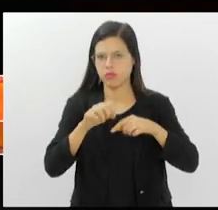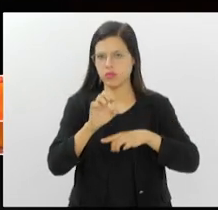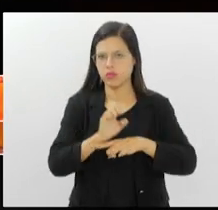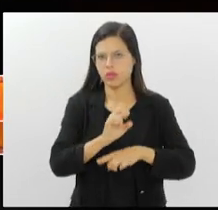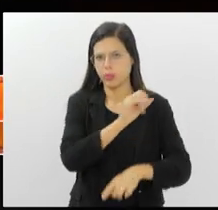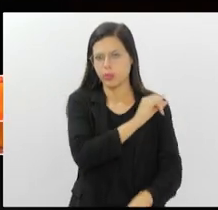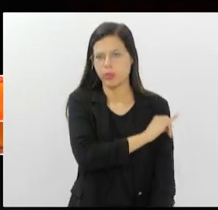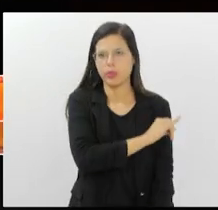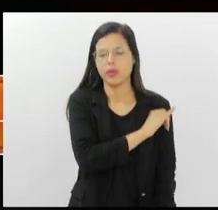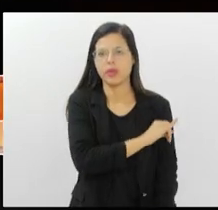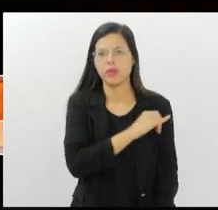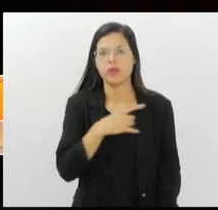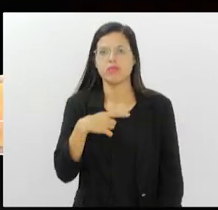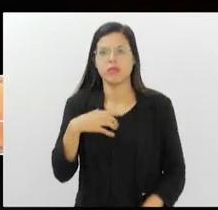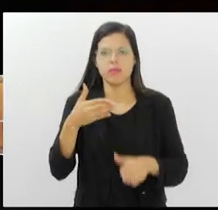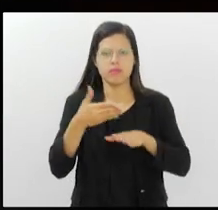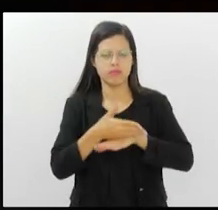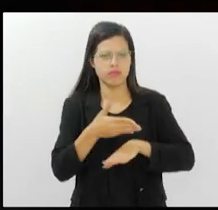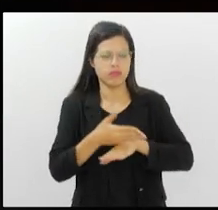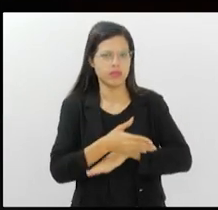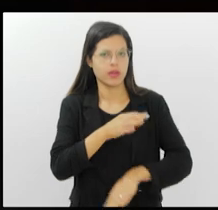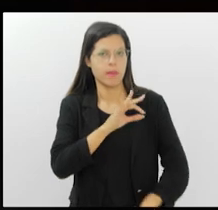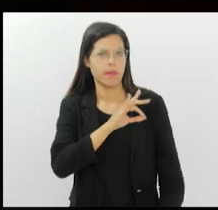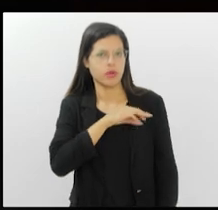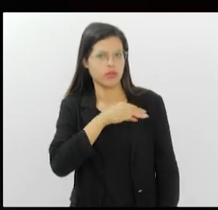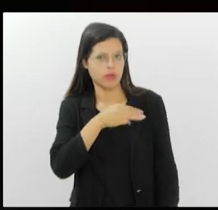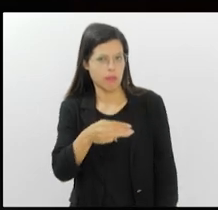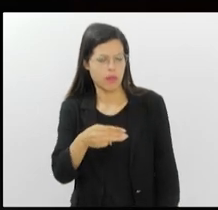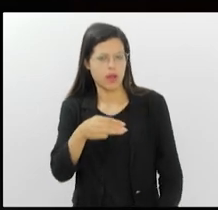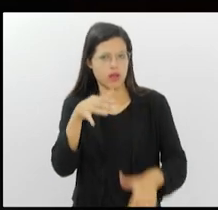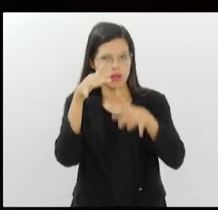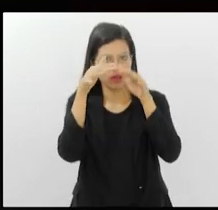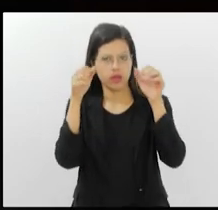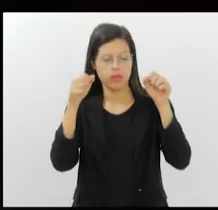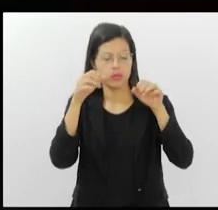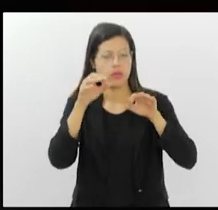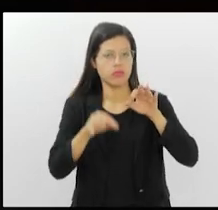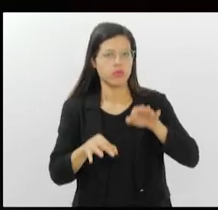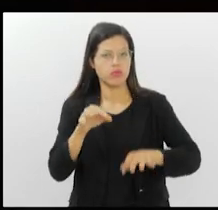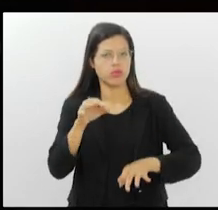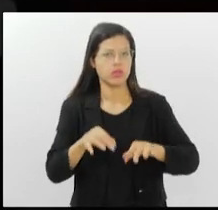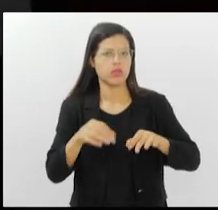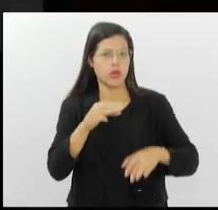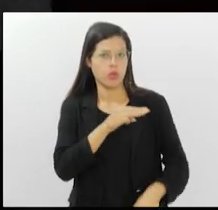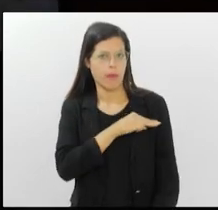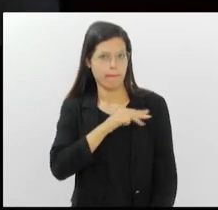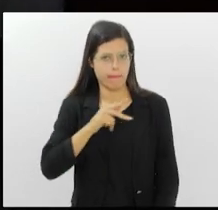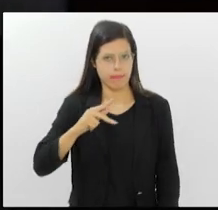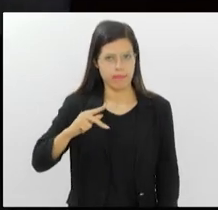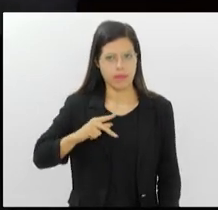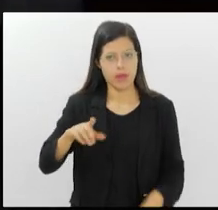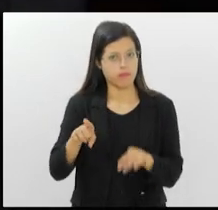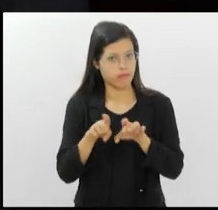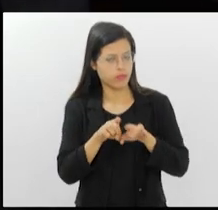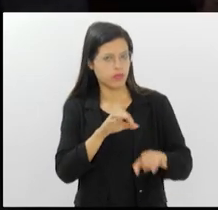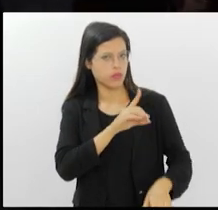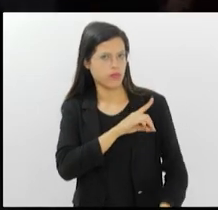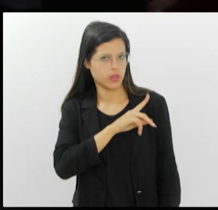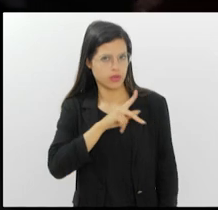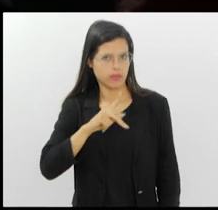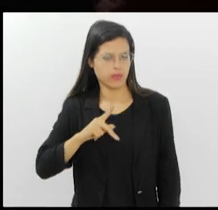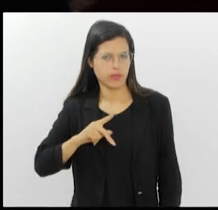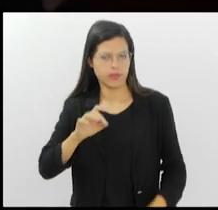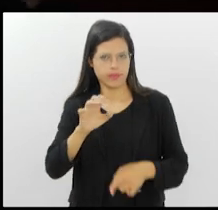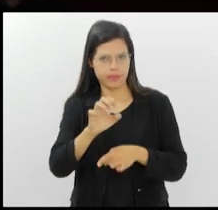Janeiro. E conta aí com a participação da Polícia Militar, do Tribunal de Justiça, do Ministério Público e também da Defensoria Pública do